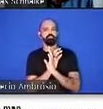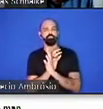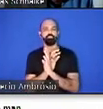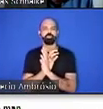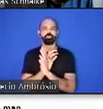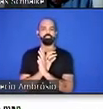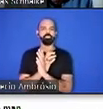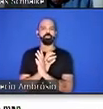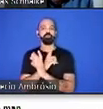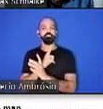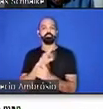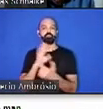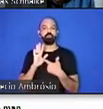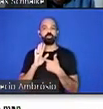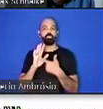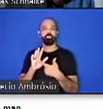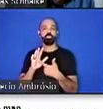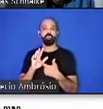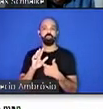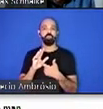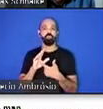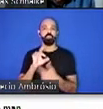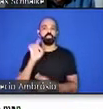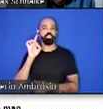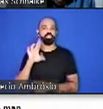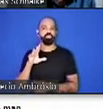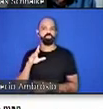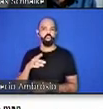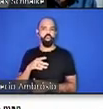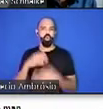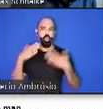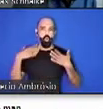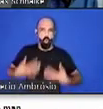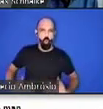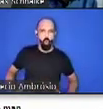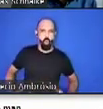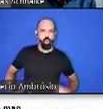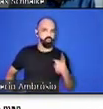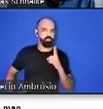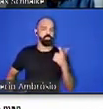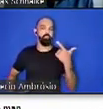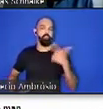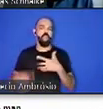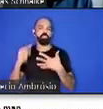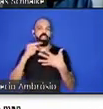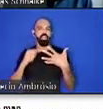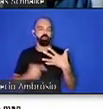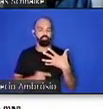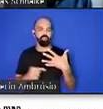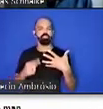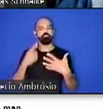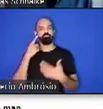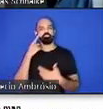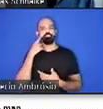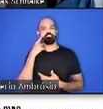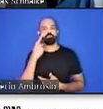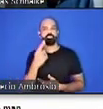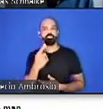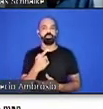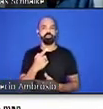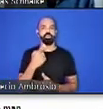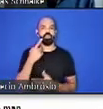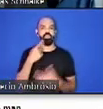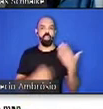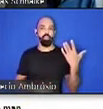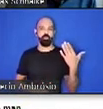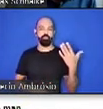está representado. Então, não temos apenas aqui o corpo, mas também outros elementos. E olhando aqui, próximo à mão direita